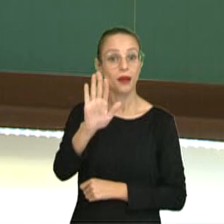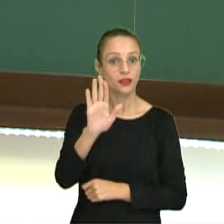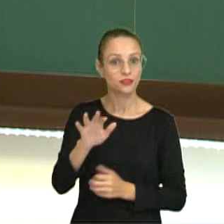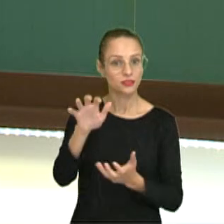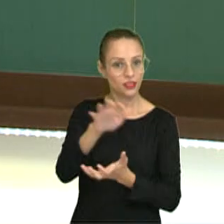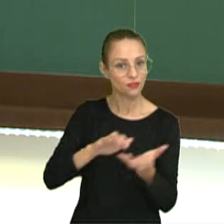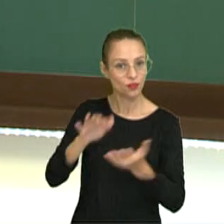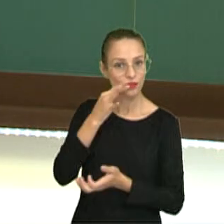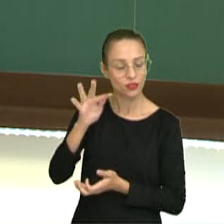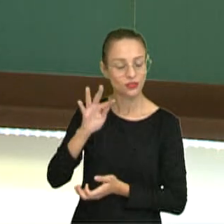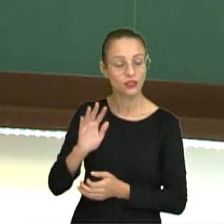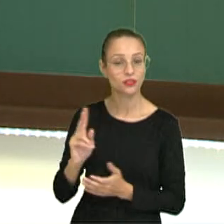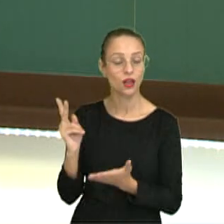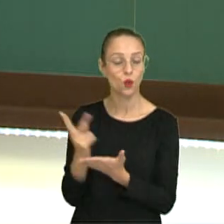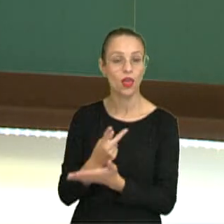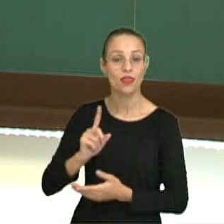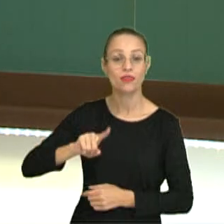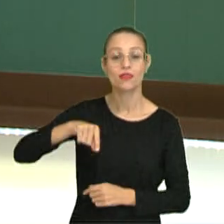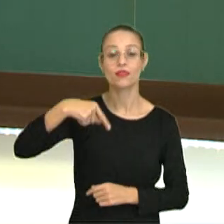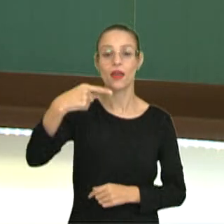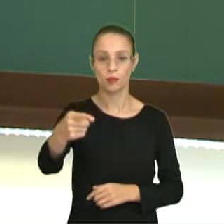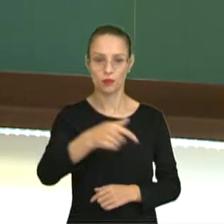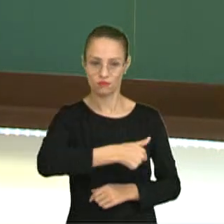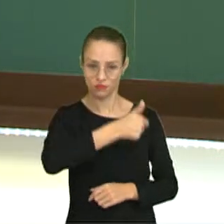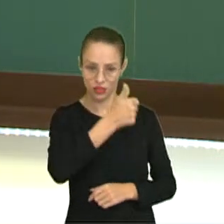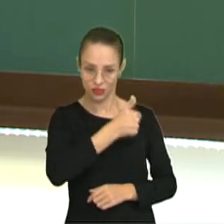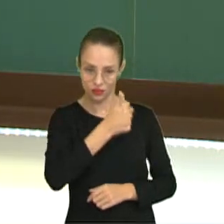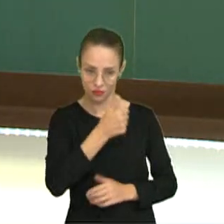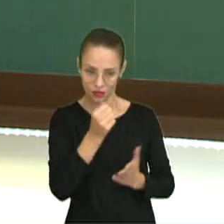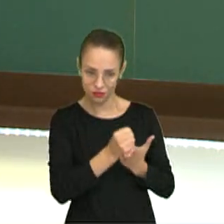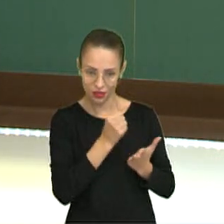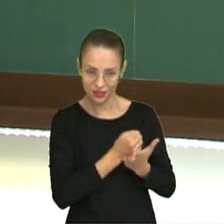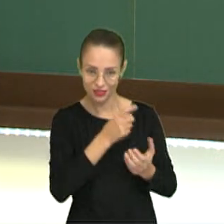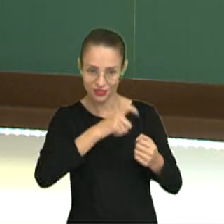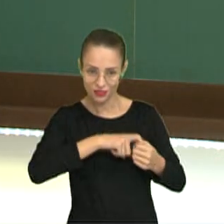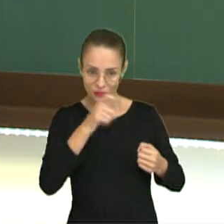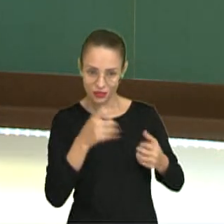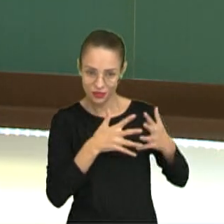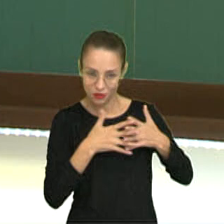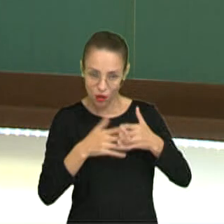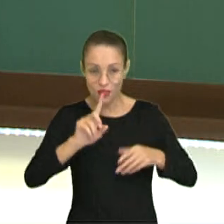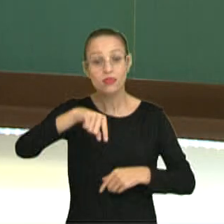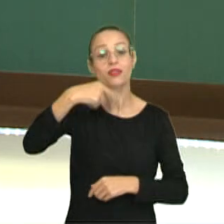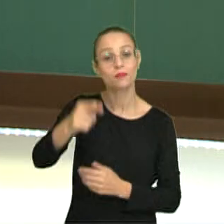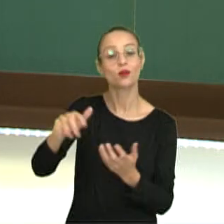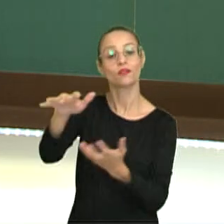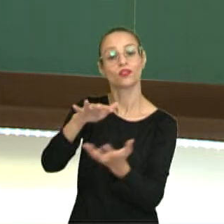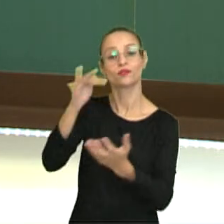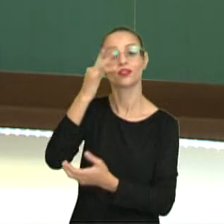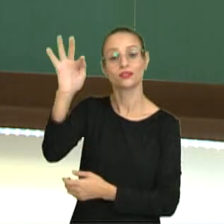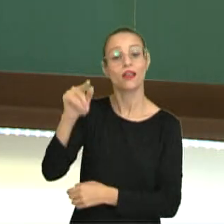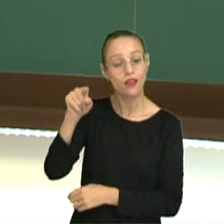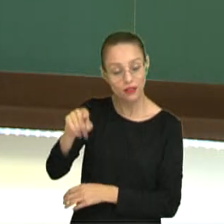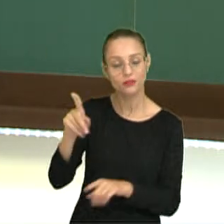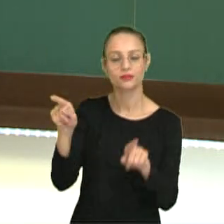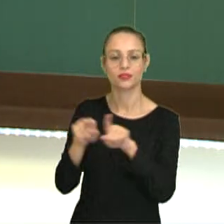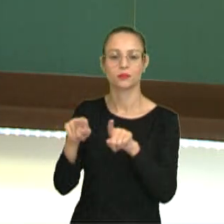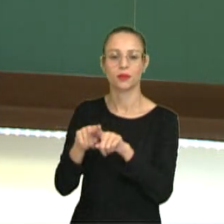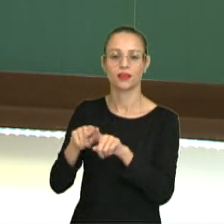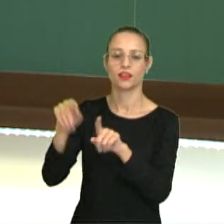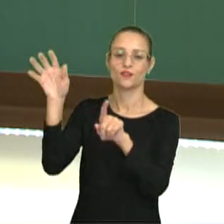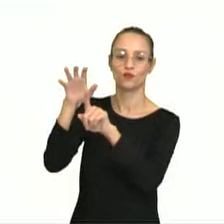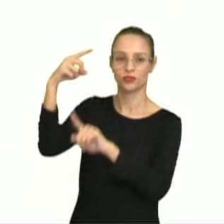acontece depois da Declaração de Independência dos Estados Unidos e ela acontece também influenciada por esse